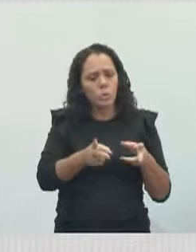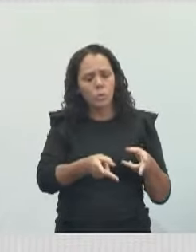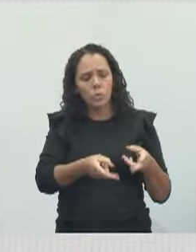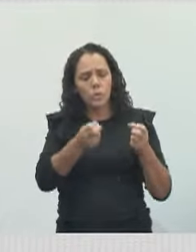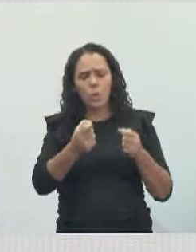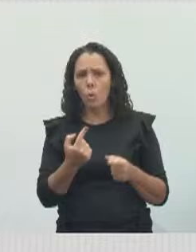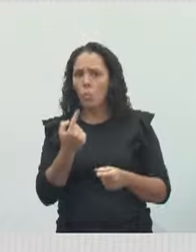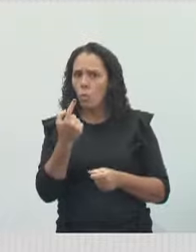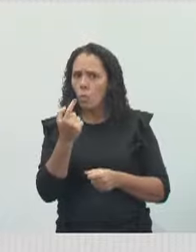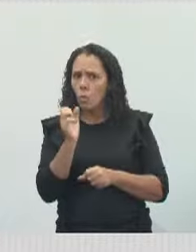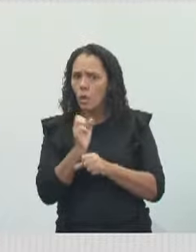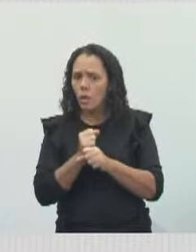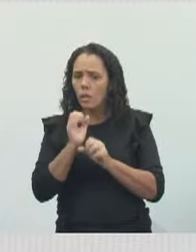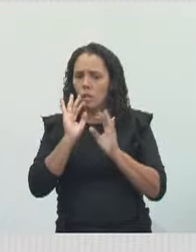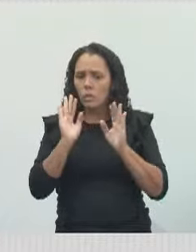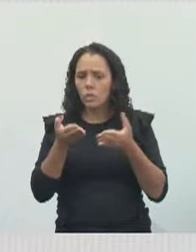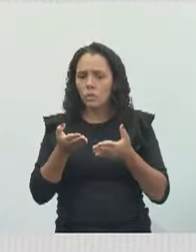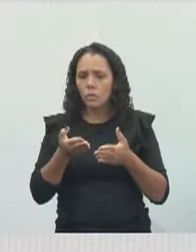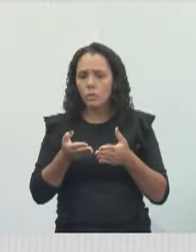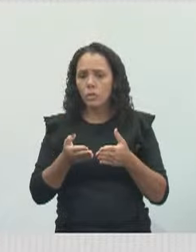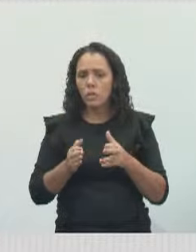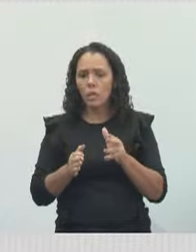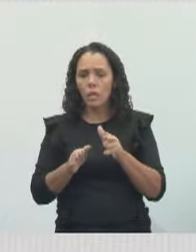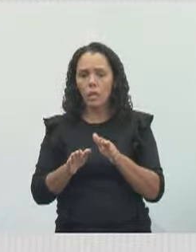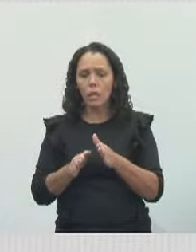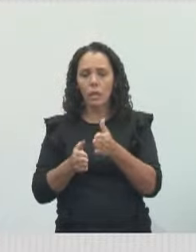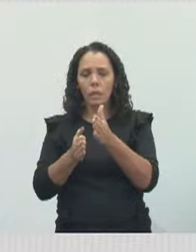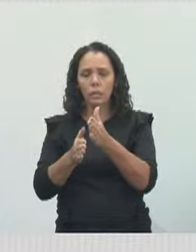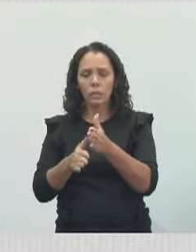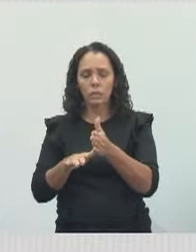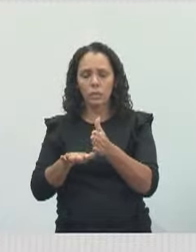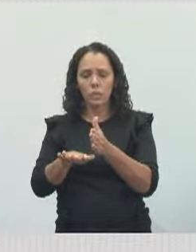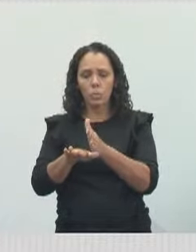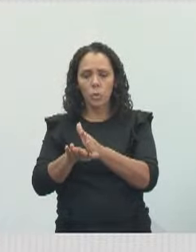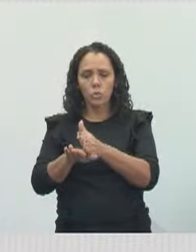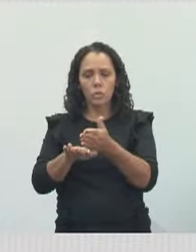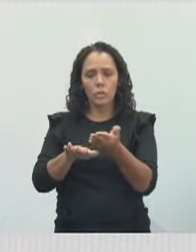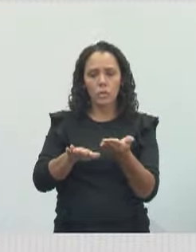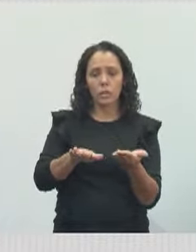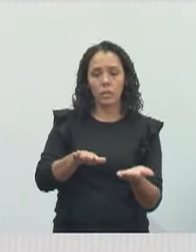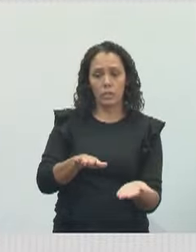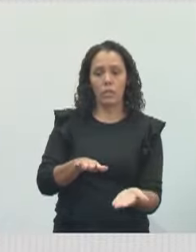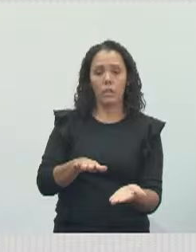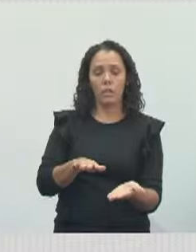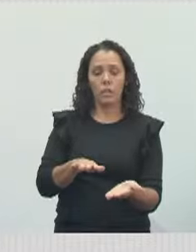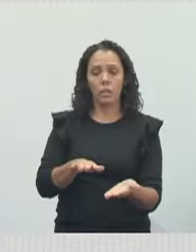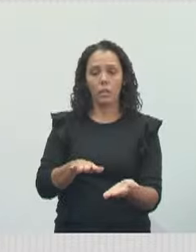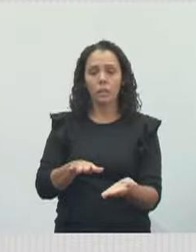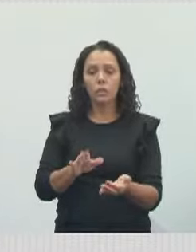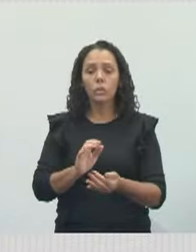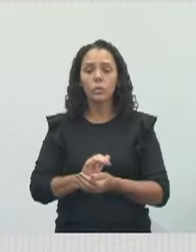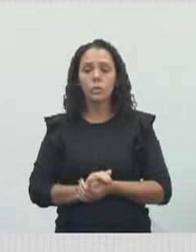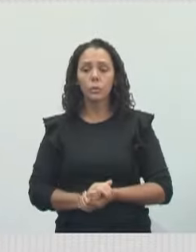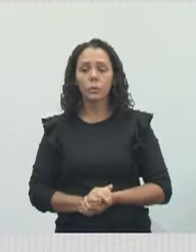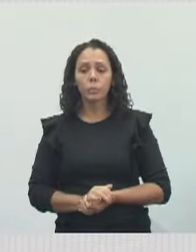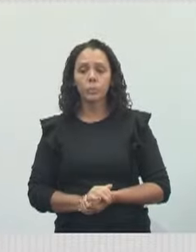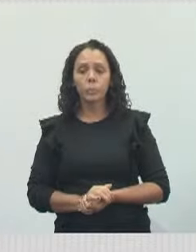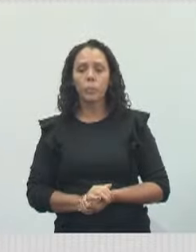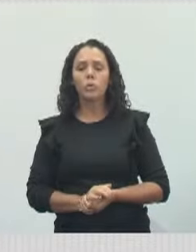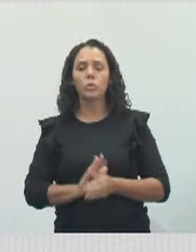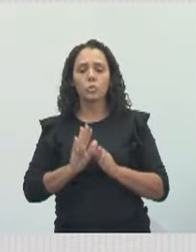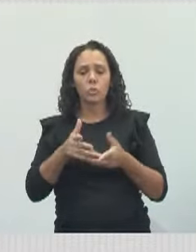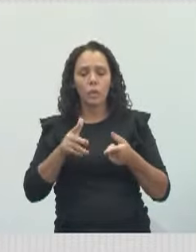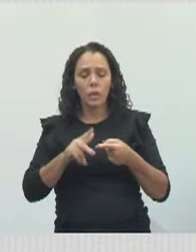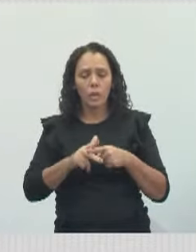mais de um ano, né? Caiu aqui, essa ponte aqui caiu, tiveram aqui arrumando, né?